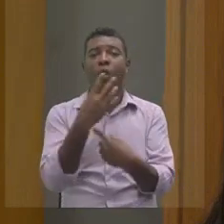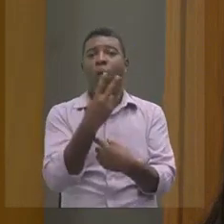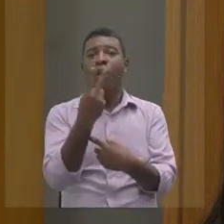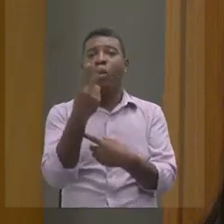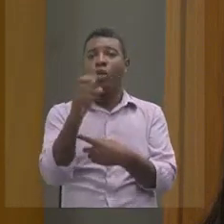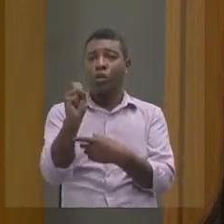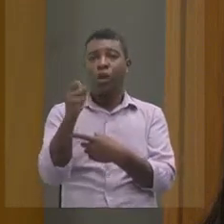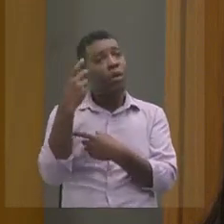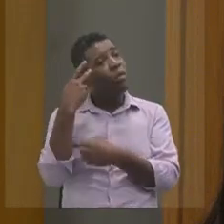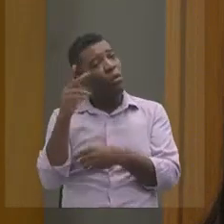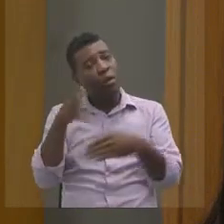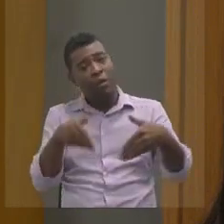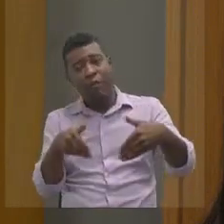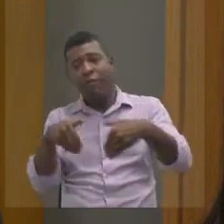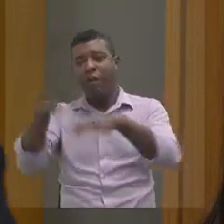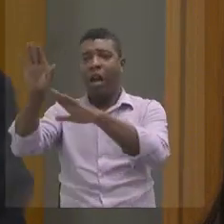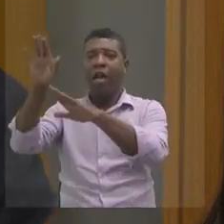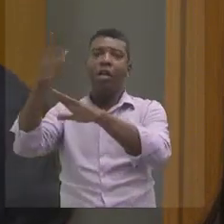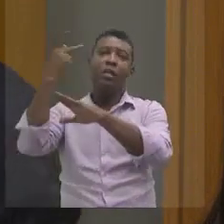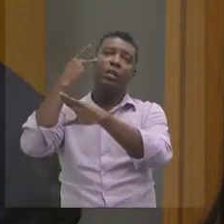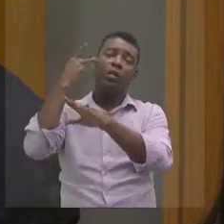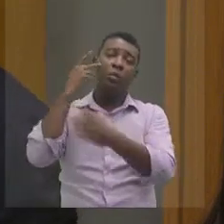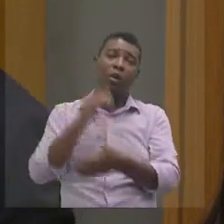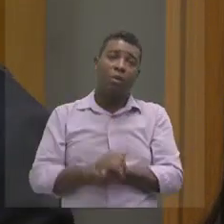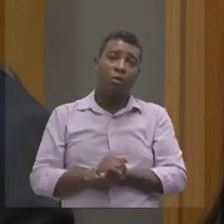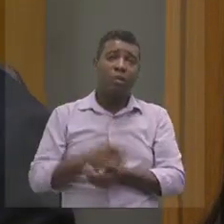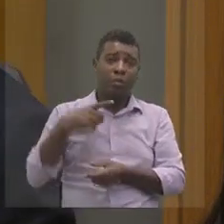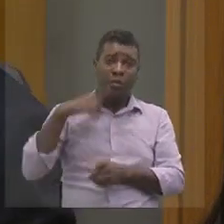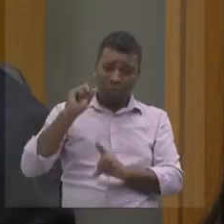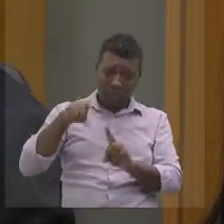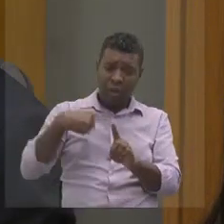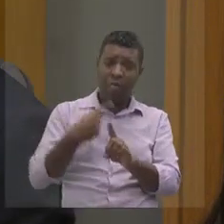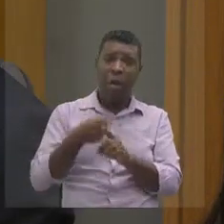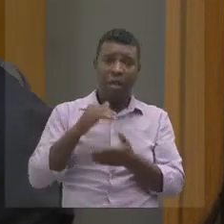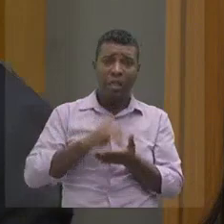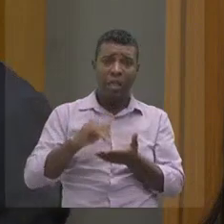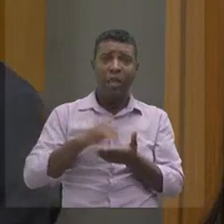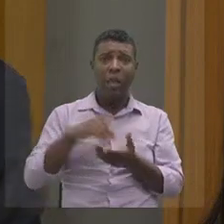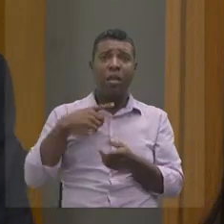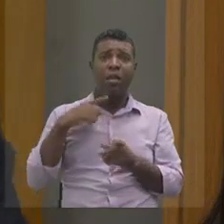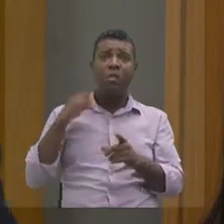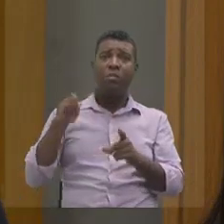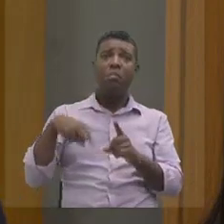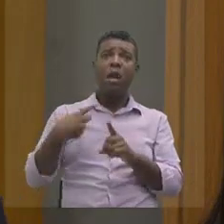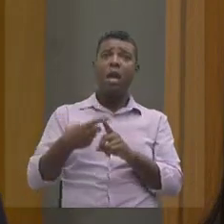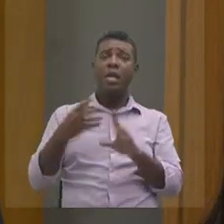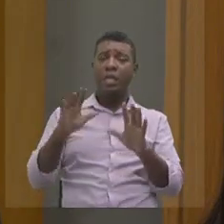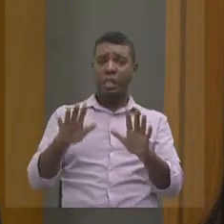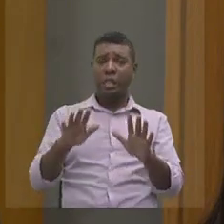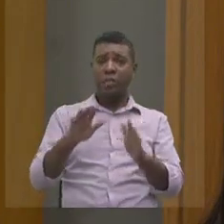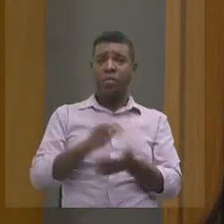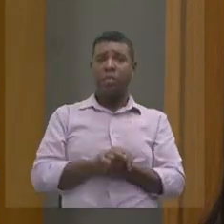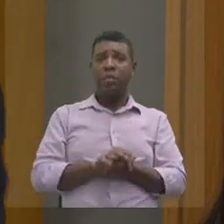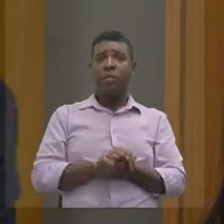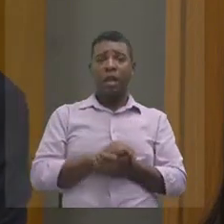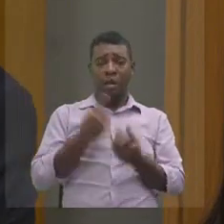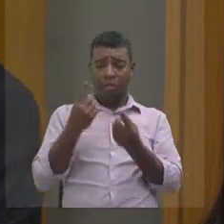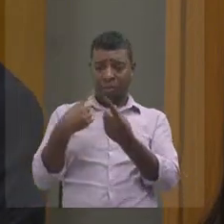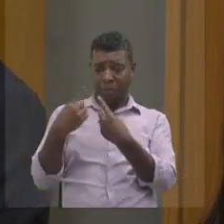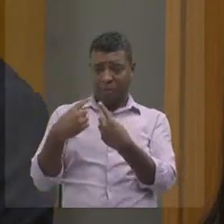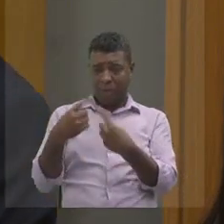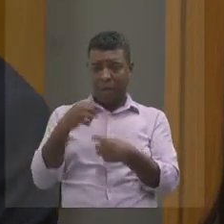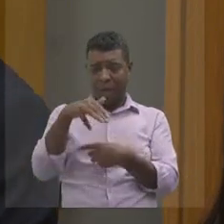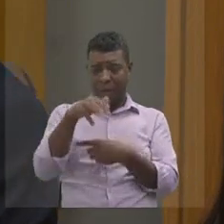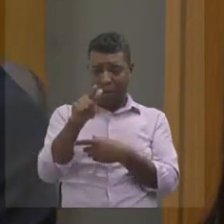Paulo E aí tem mais secretário tem mais há 428 MG